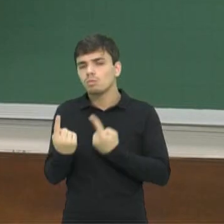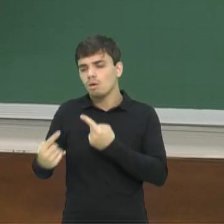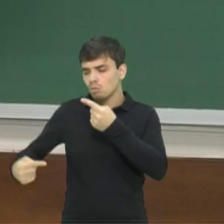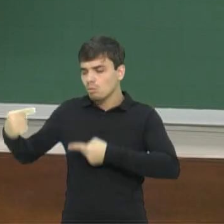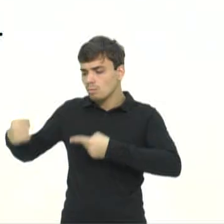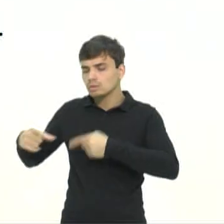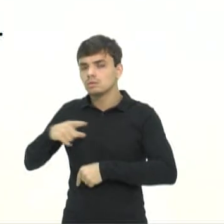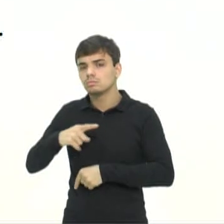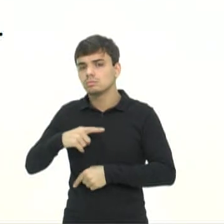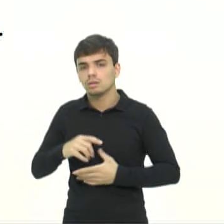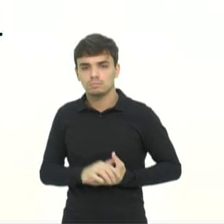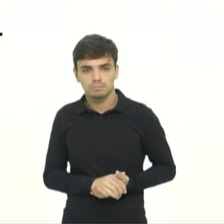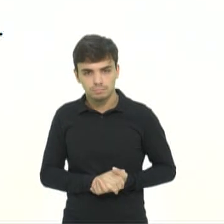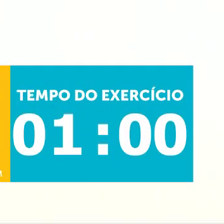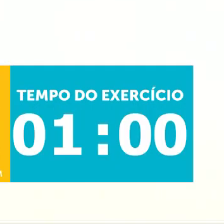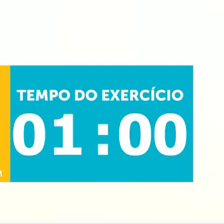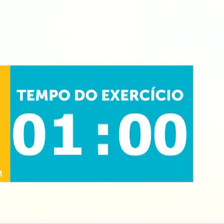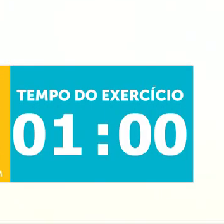competição?